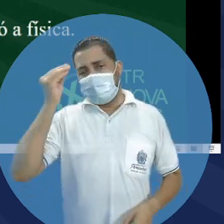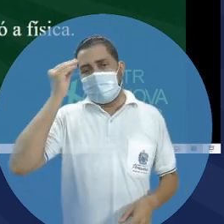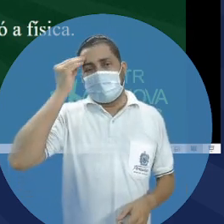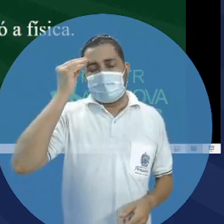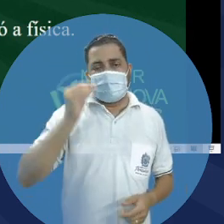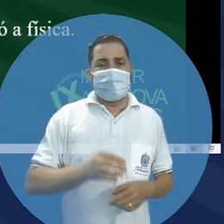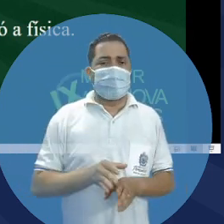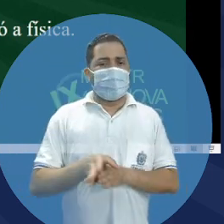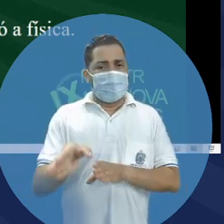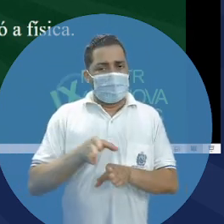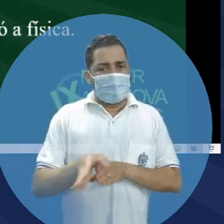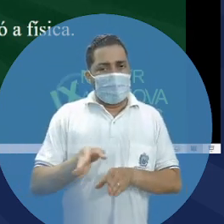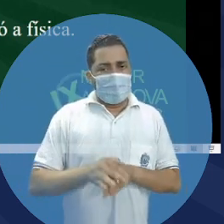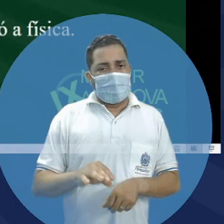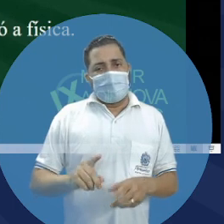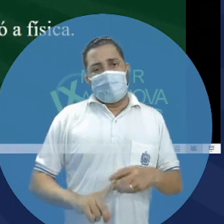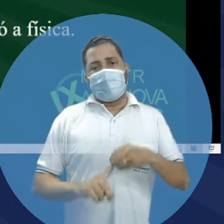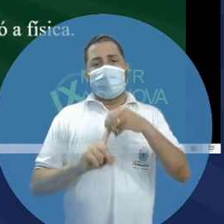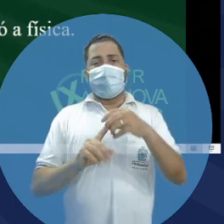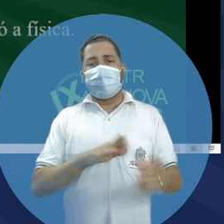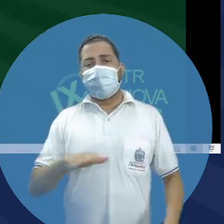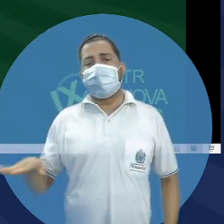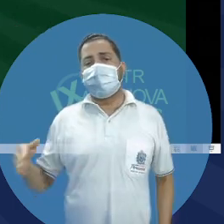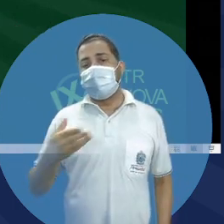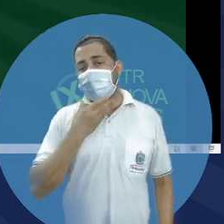meninos. Pode passar.